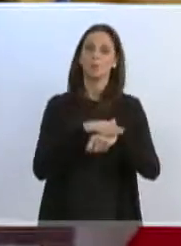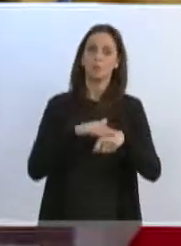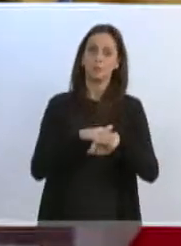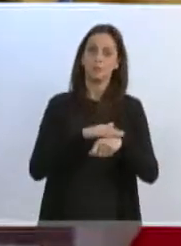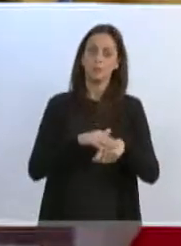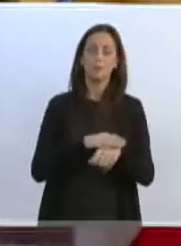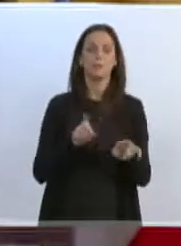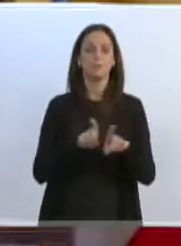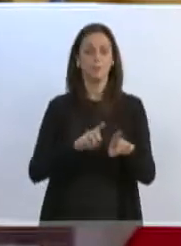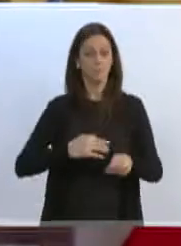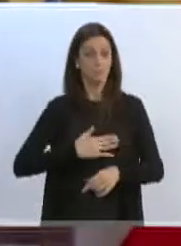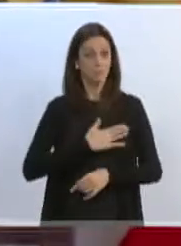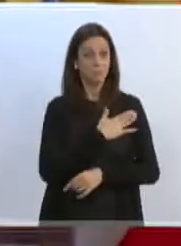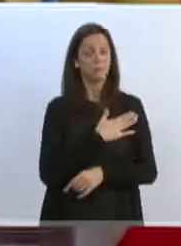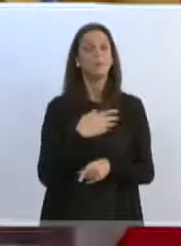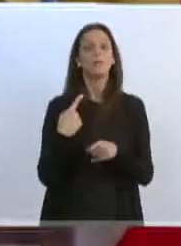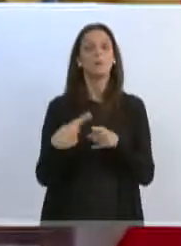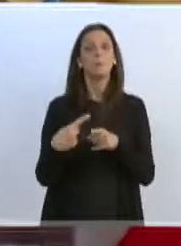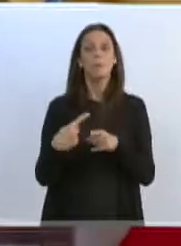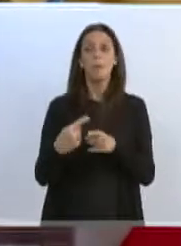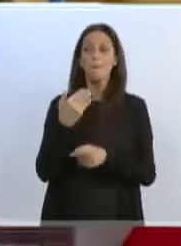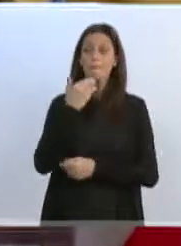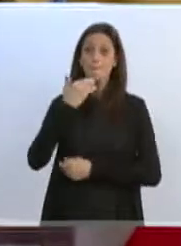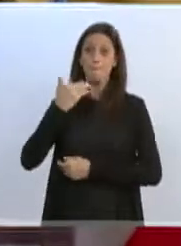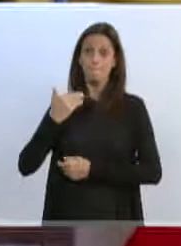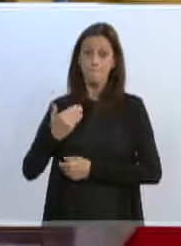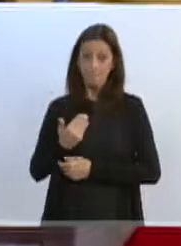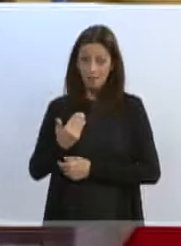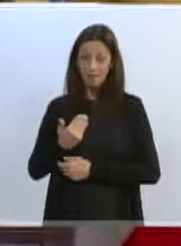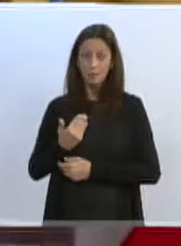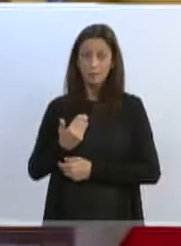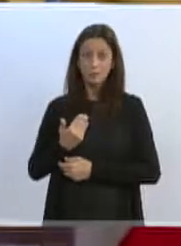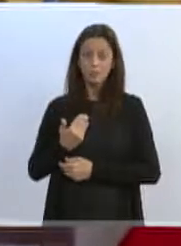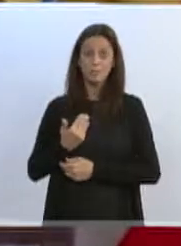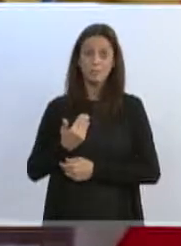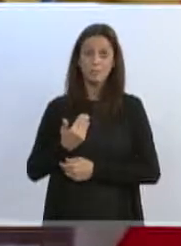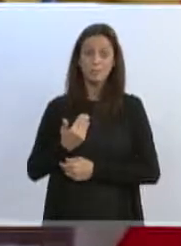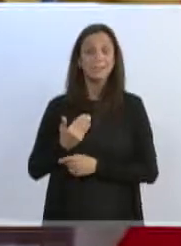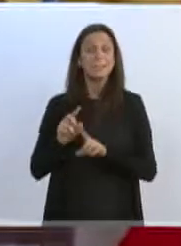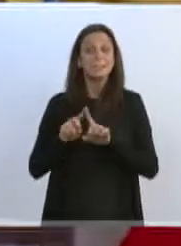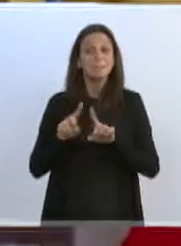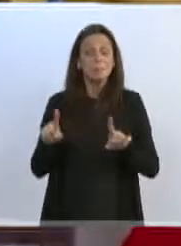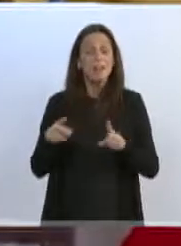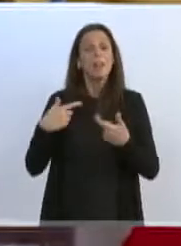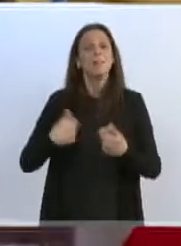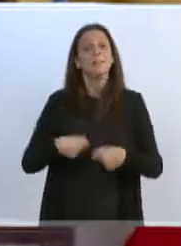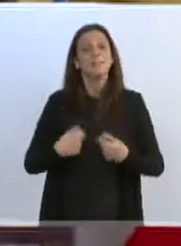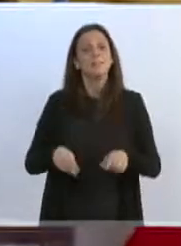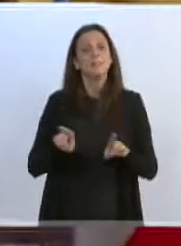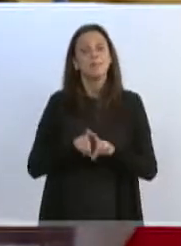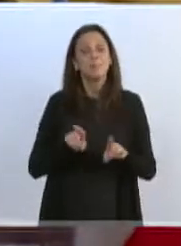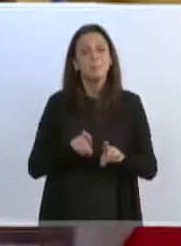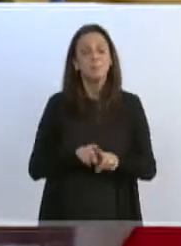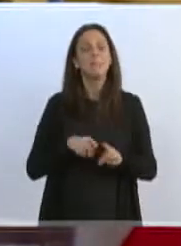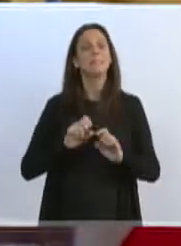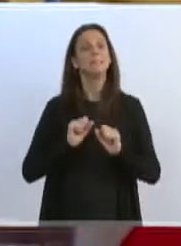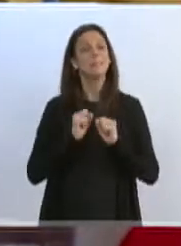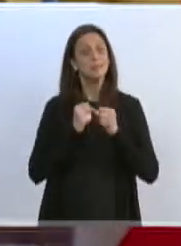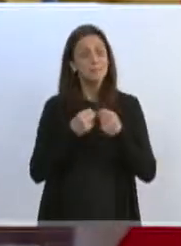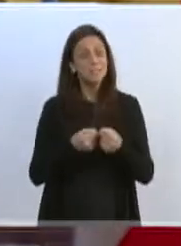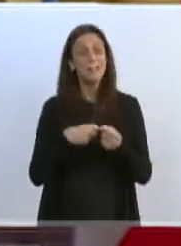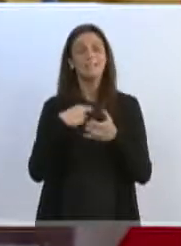prefeito também porque solicitar é uma coisa né vereador caminho agora precisamos às vezes para trabalhar para trazer